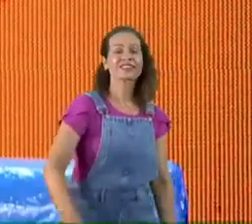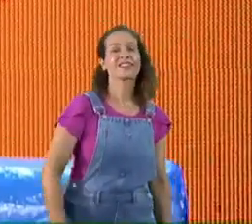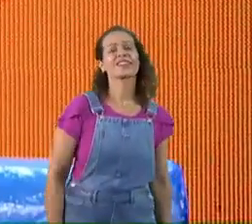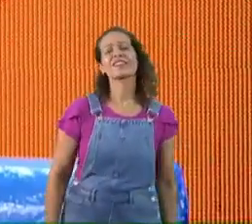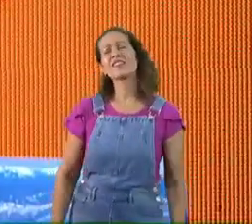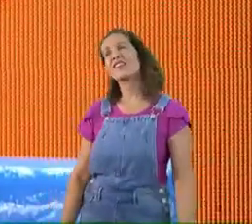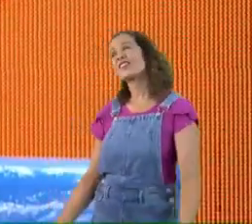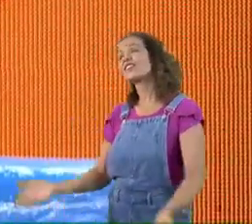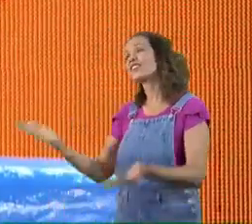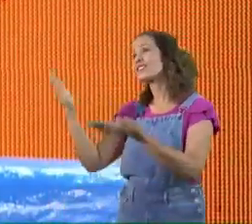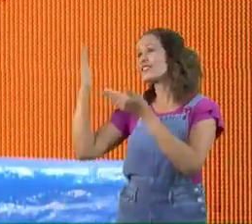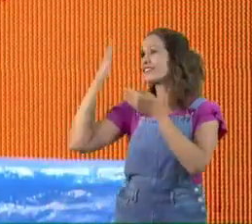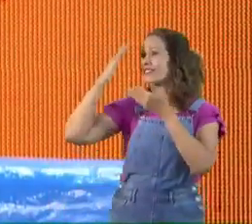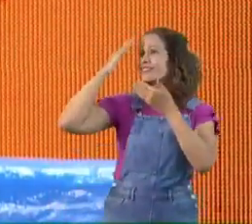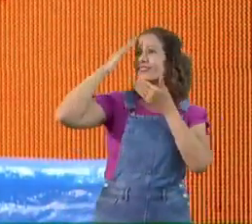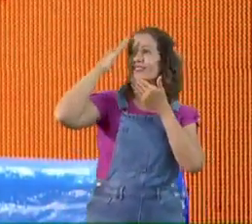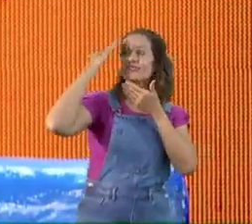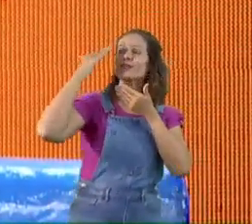eu te